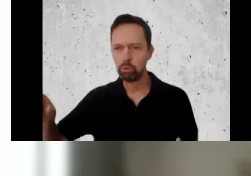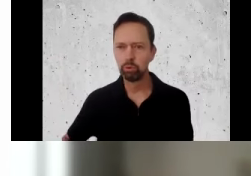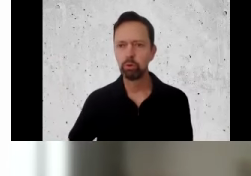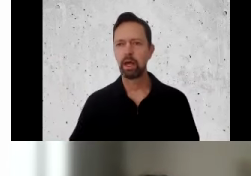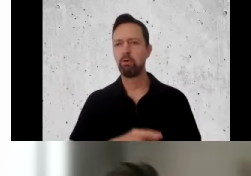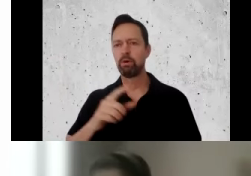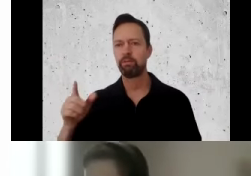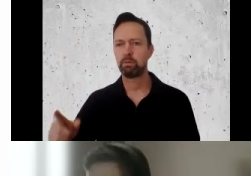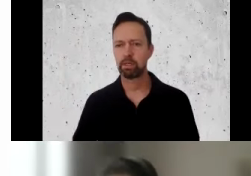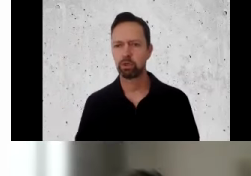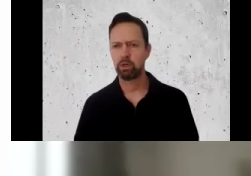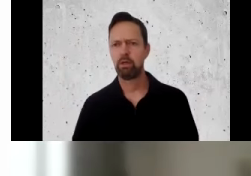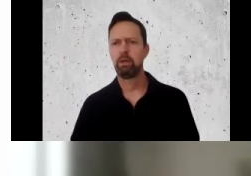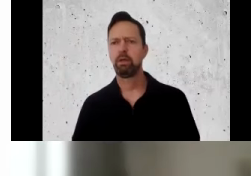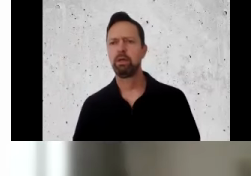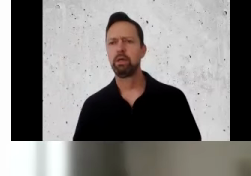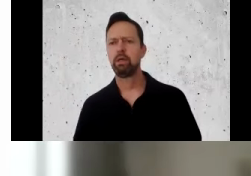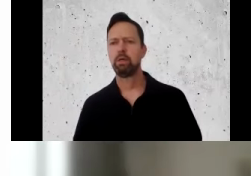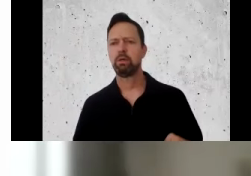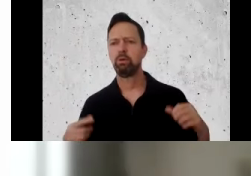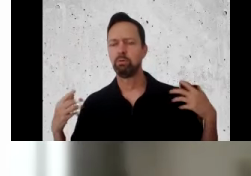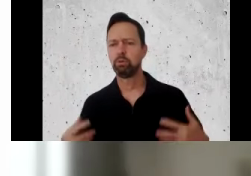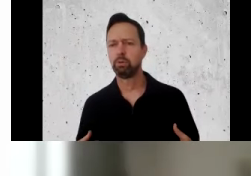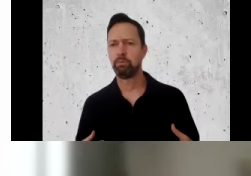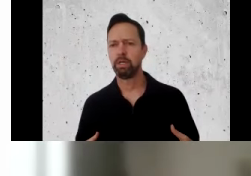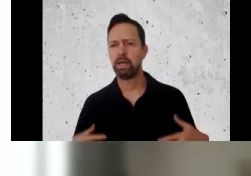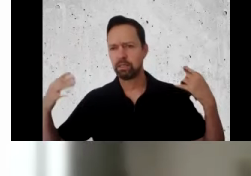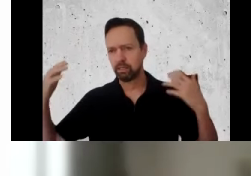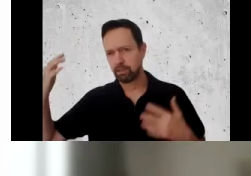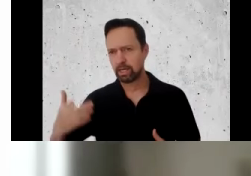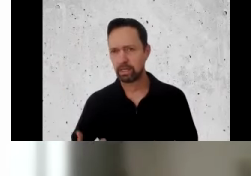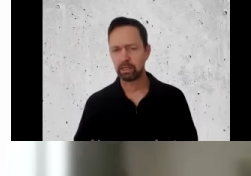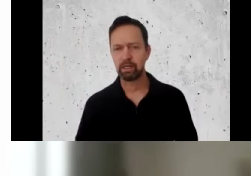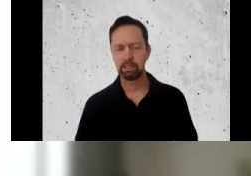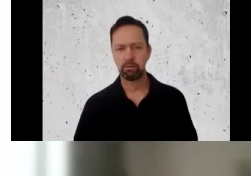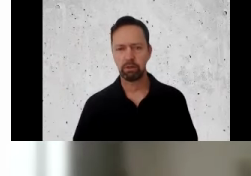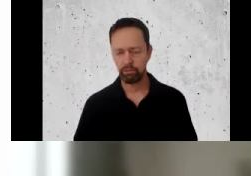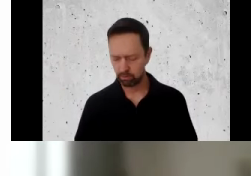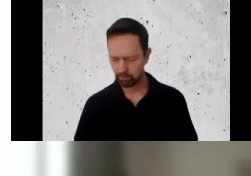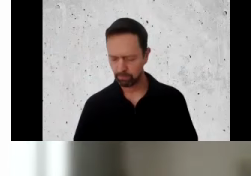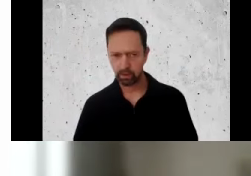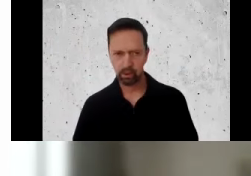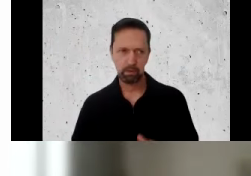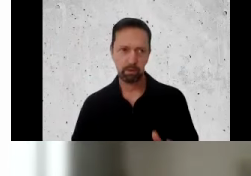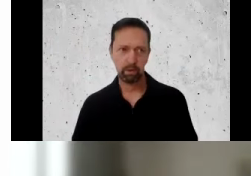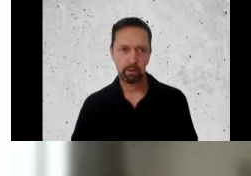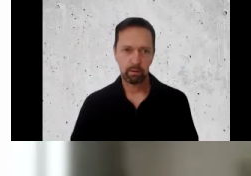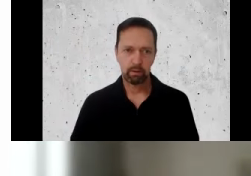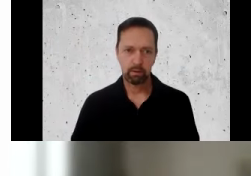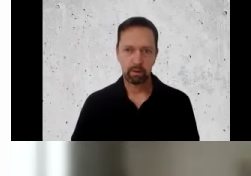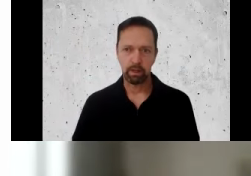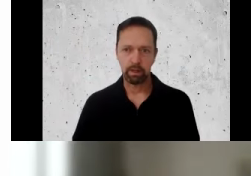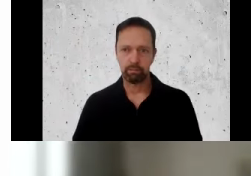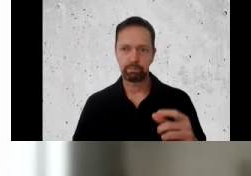O mundo é uma firma só, e todo mundo obedece às hierarquias dentro da firma.